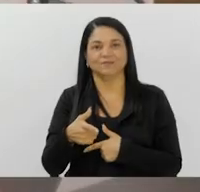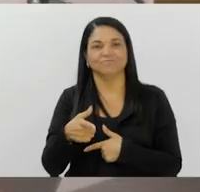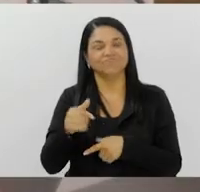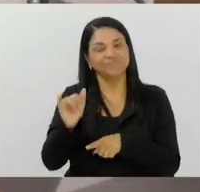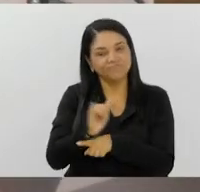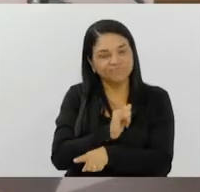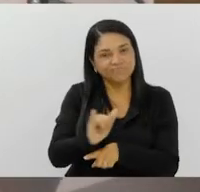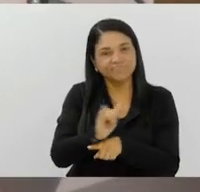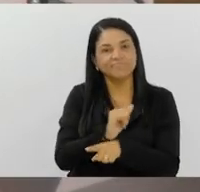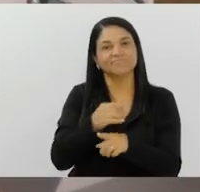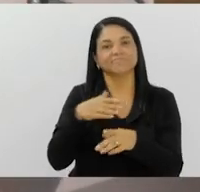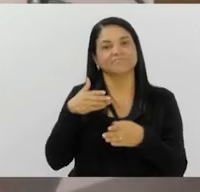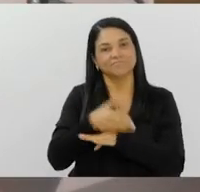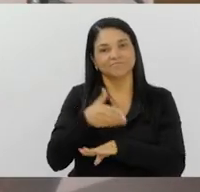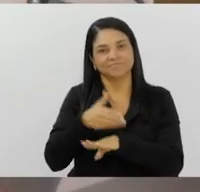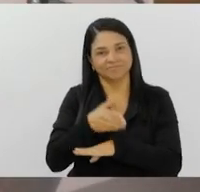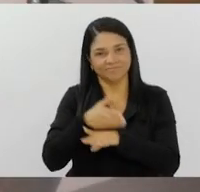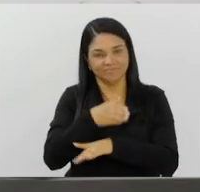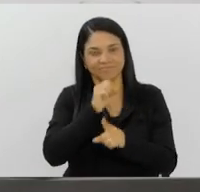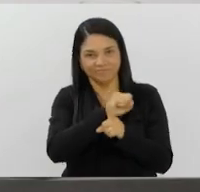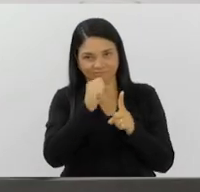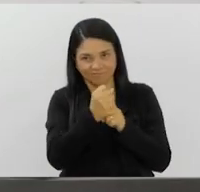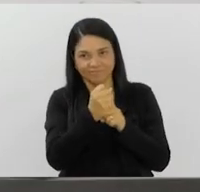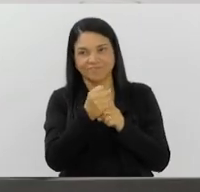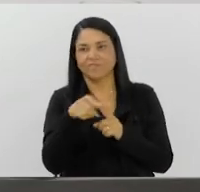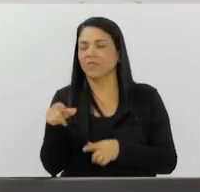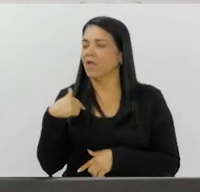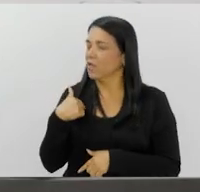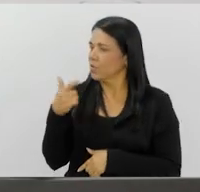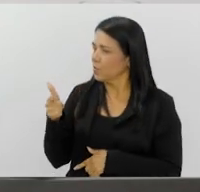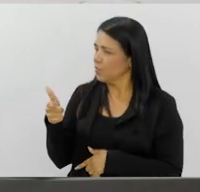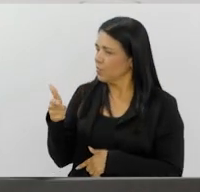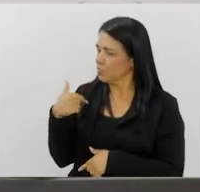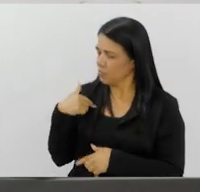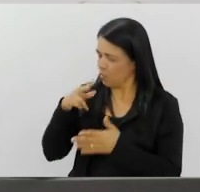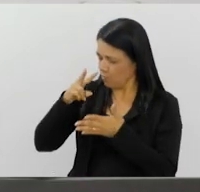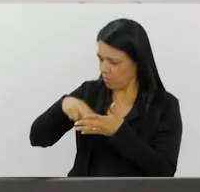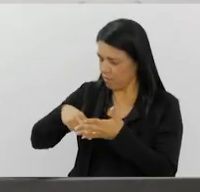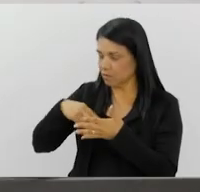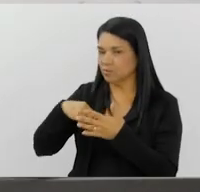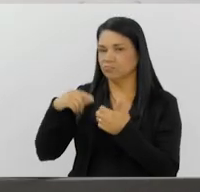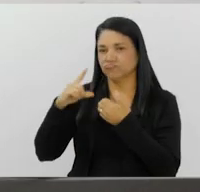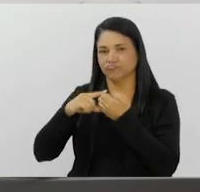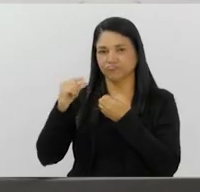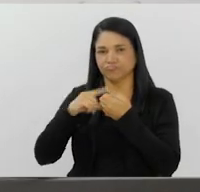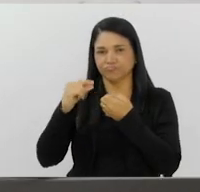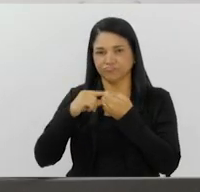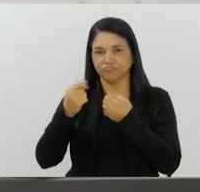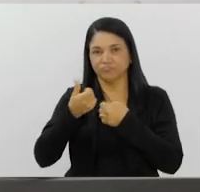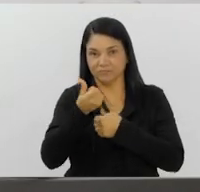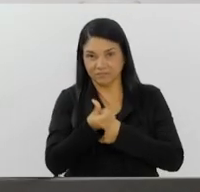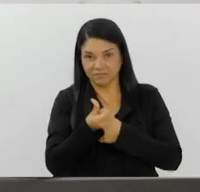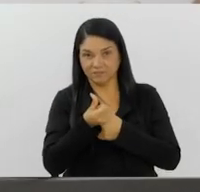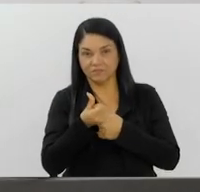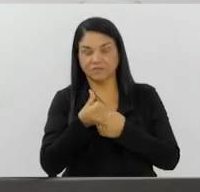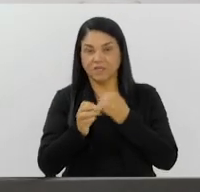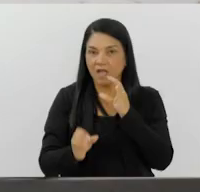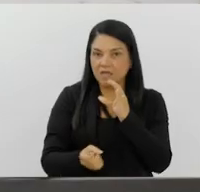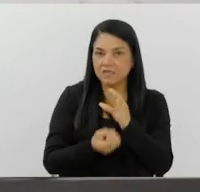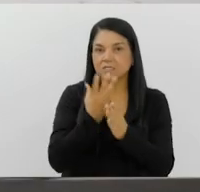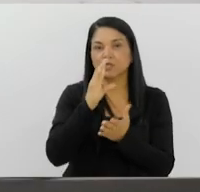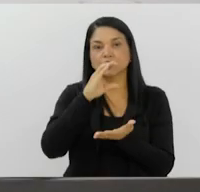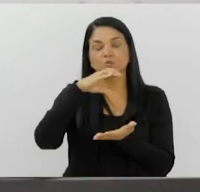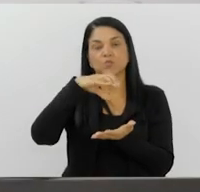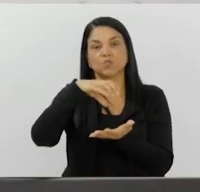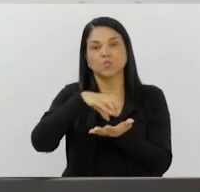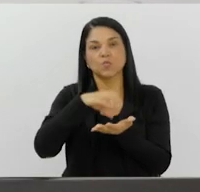participação social só um parênteses aqui tô vendo aqui que no artigo sexto fala da criação de Um Conselho Estadual de